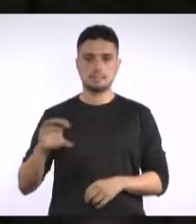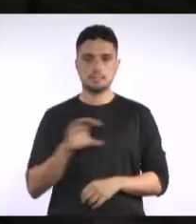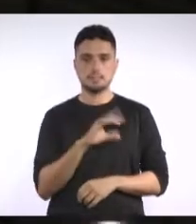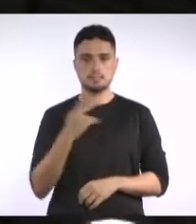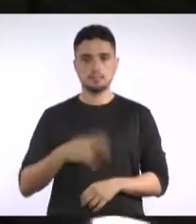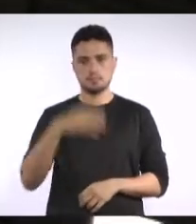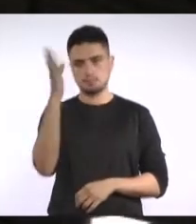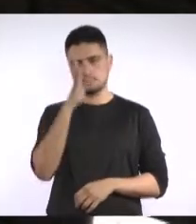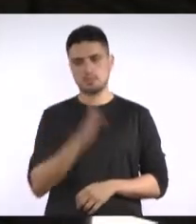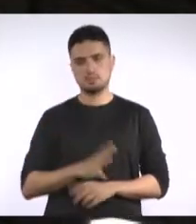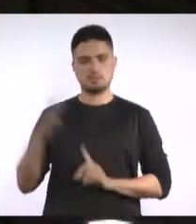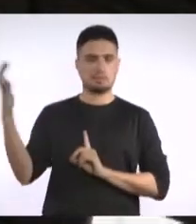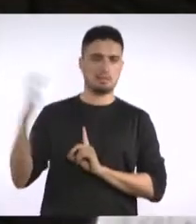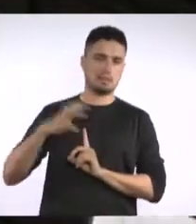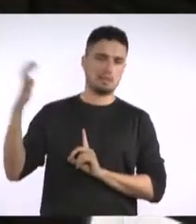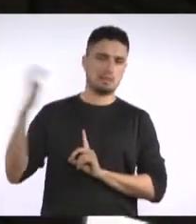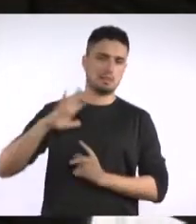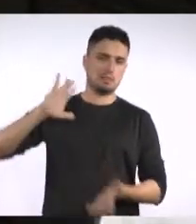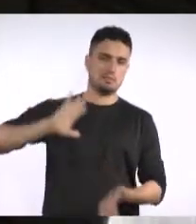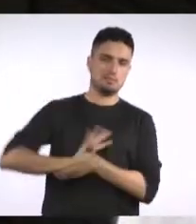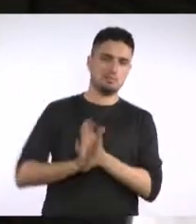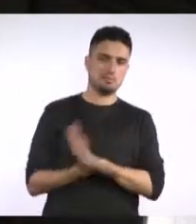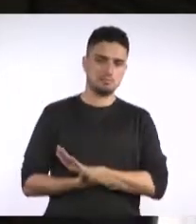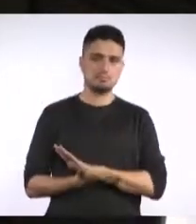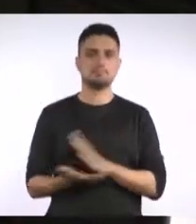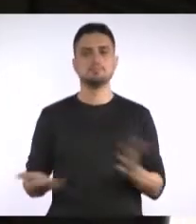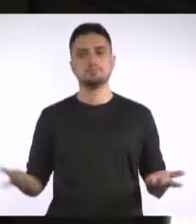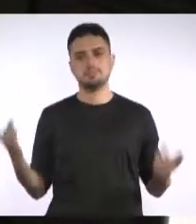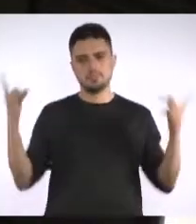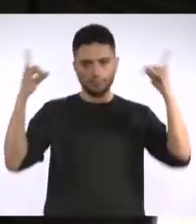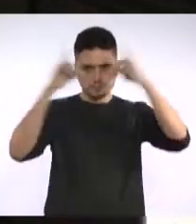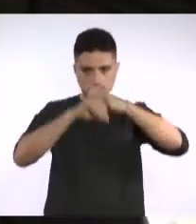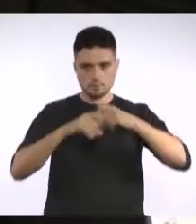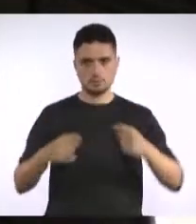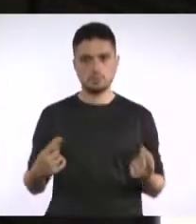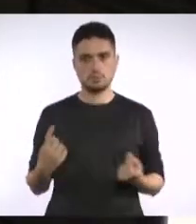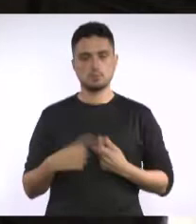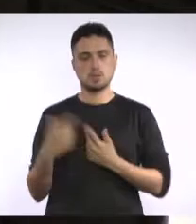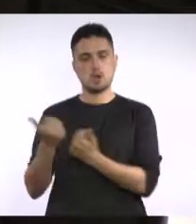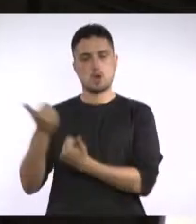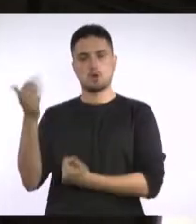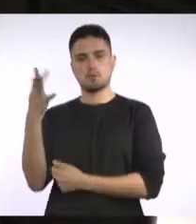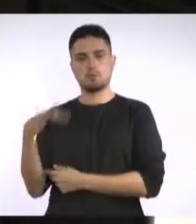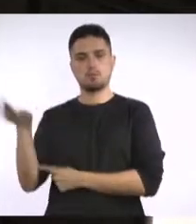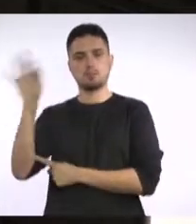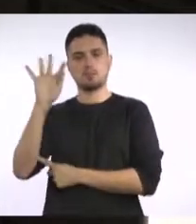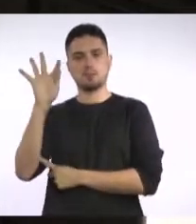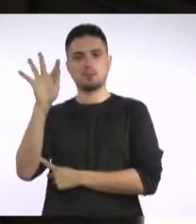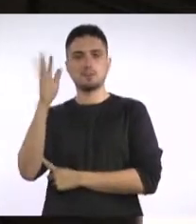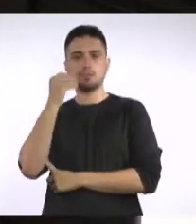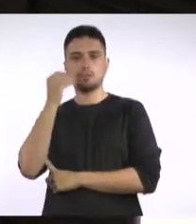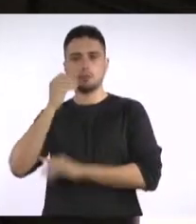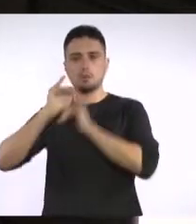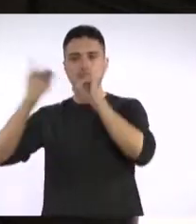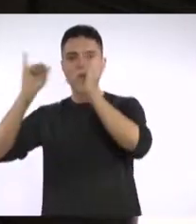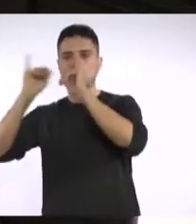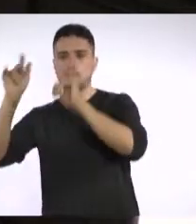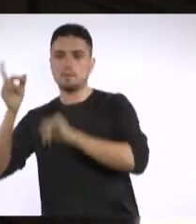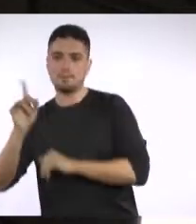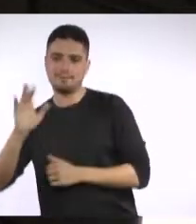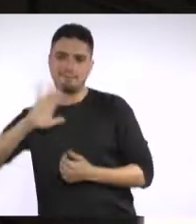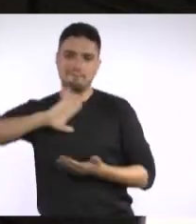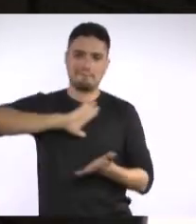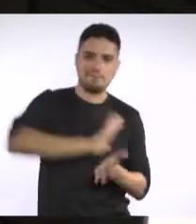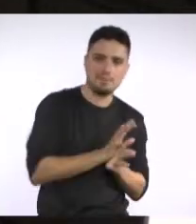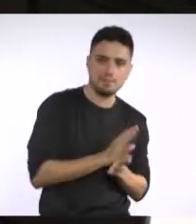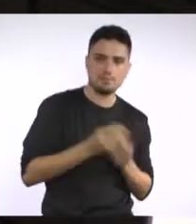tão atacada, tão ofendida, tão agravada por órgãos federais que deveriam fomentá-la, quero dizer que é muito importante não só usar